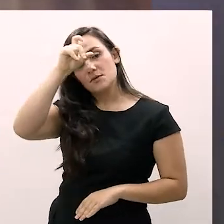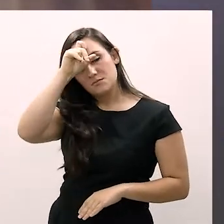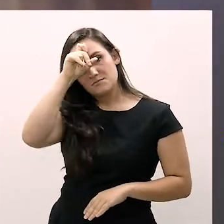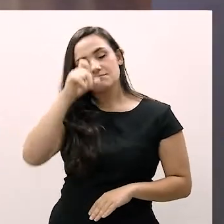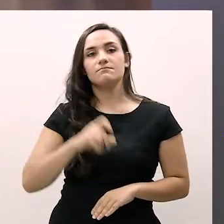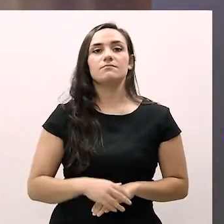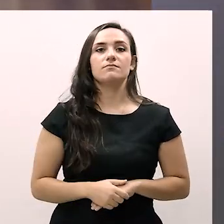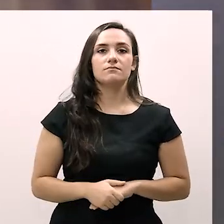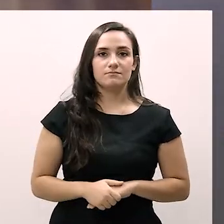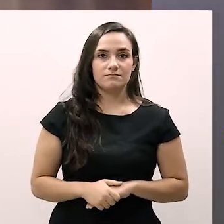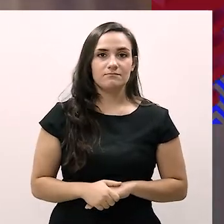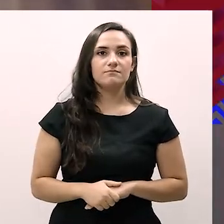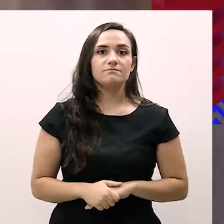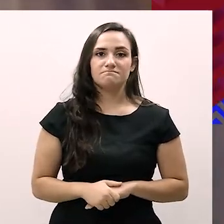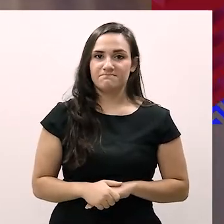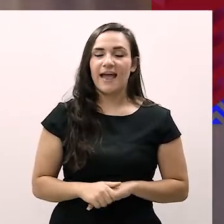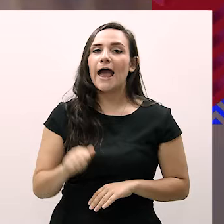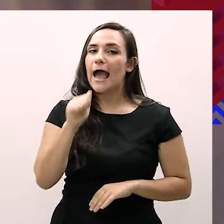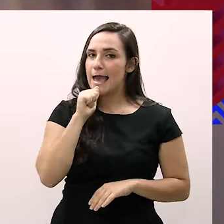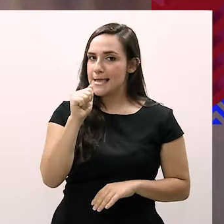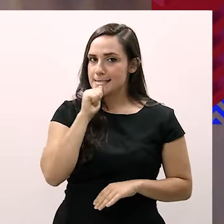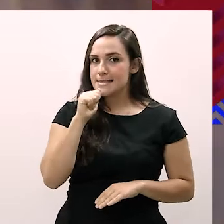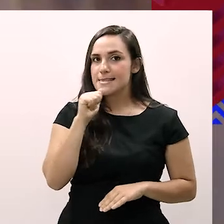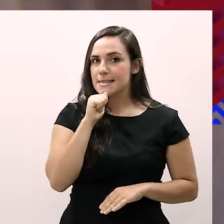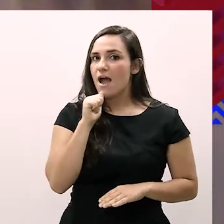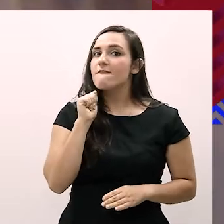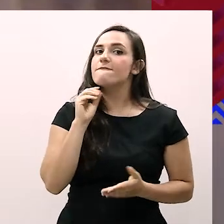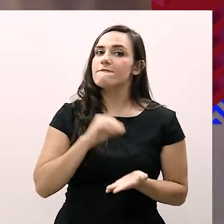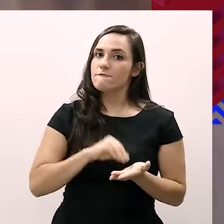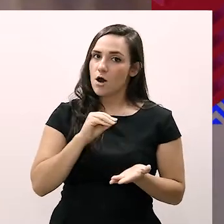aquém do que a gente considera ideal.